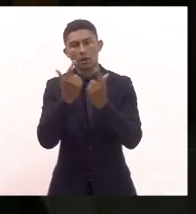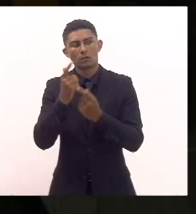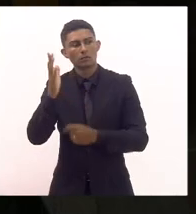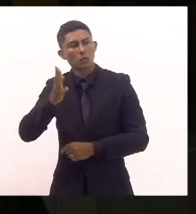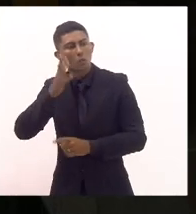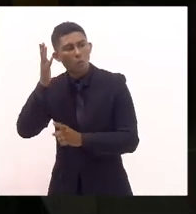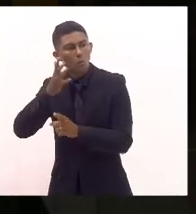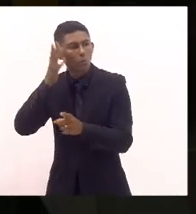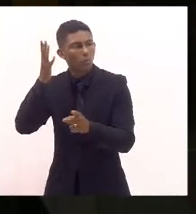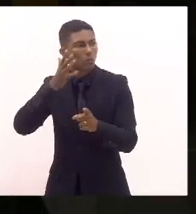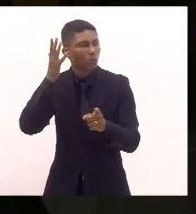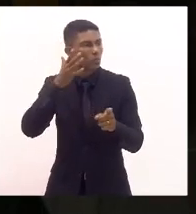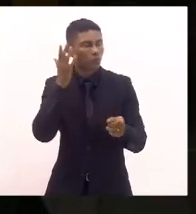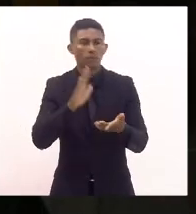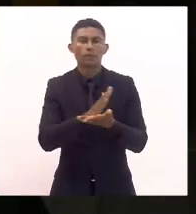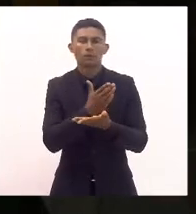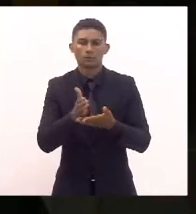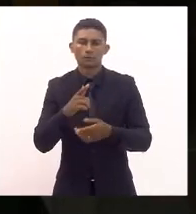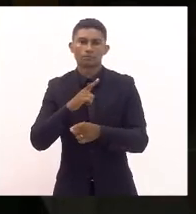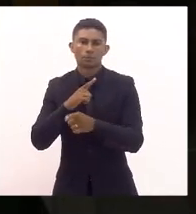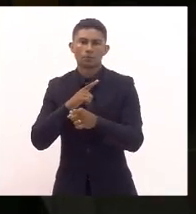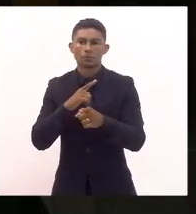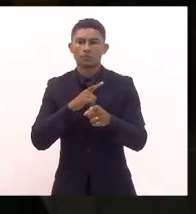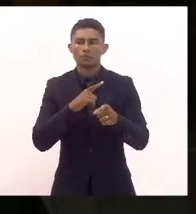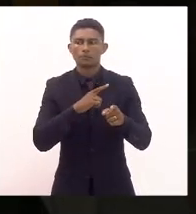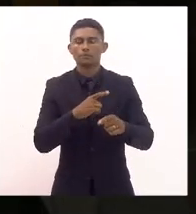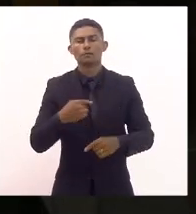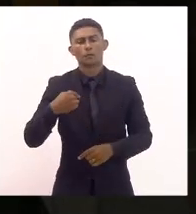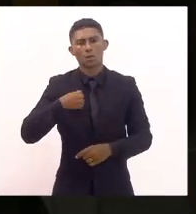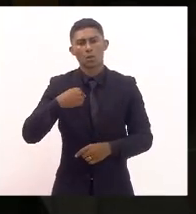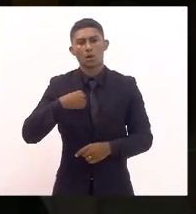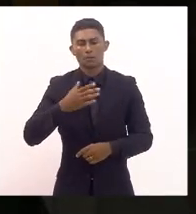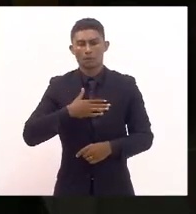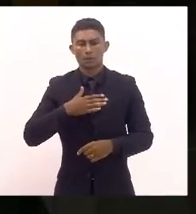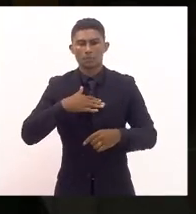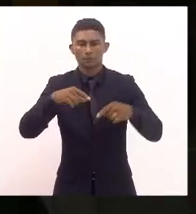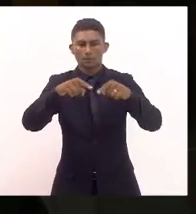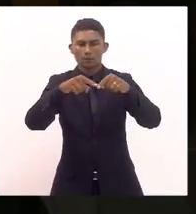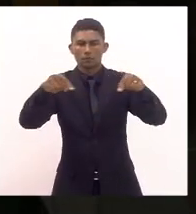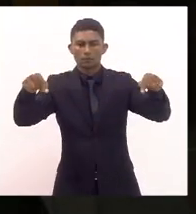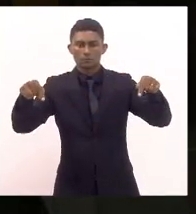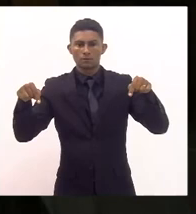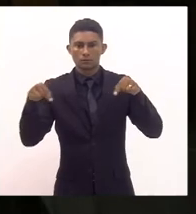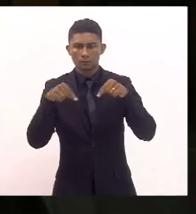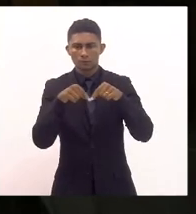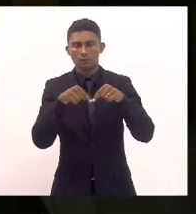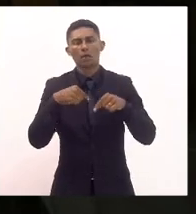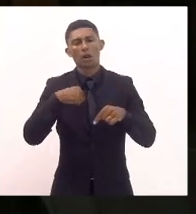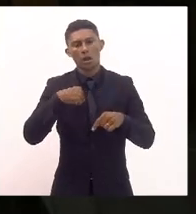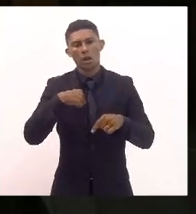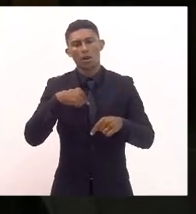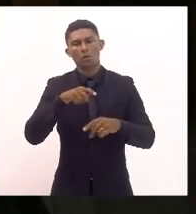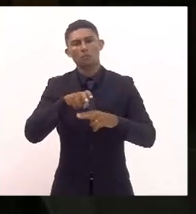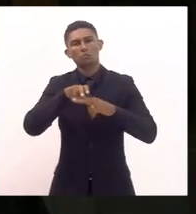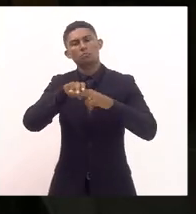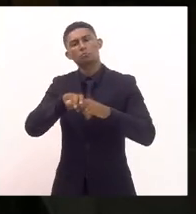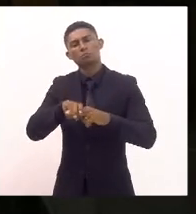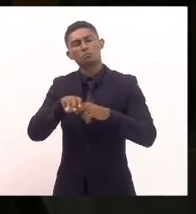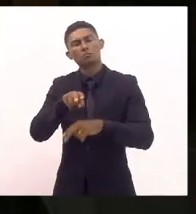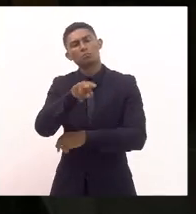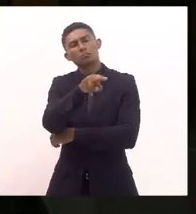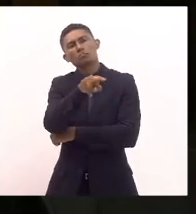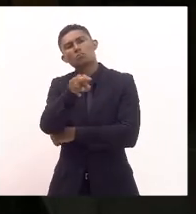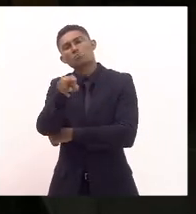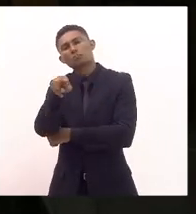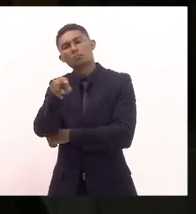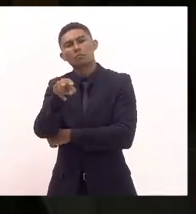Legislativa do Estado Oi e eu estava no meu gabinete vendo os